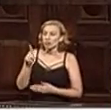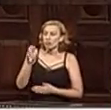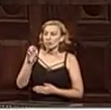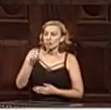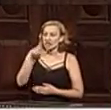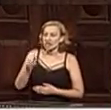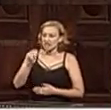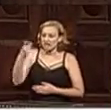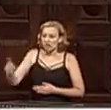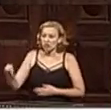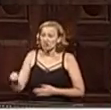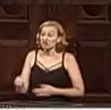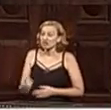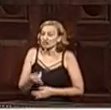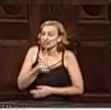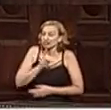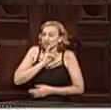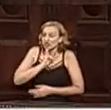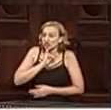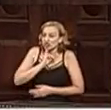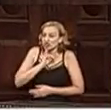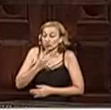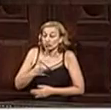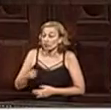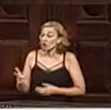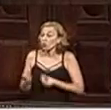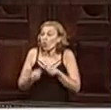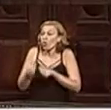esse Estado, infelizmente. Eu termino aqui, presidente,